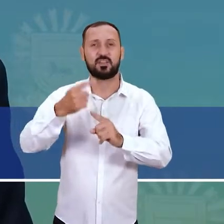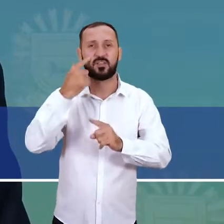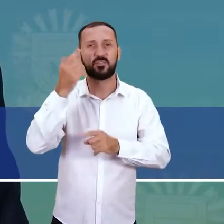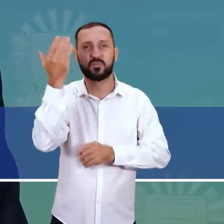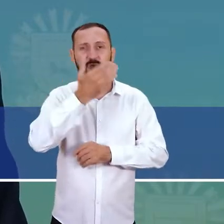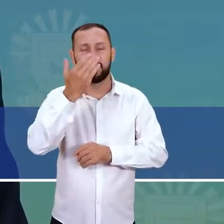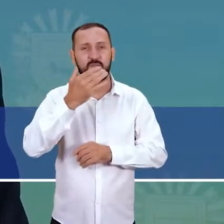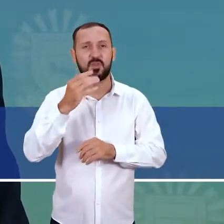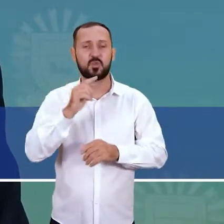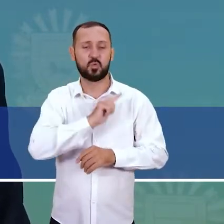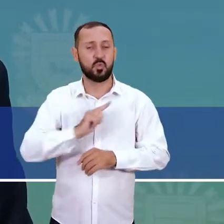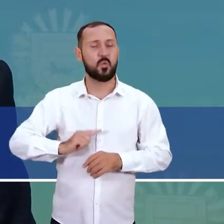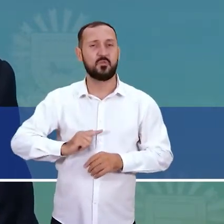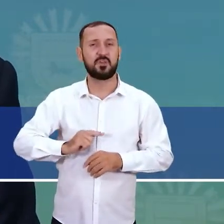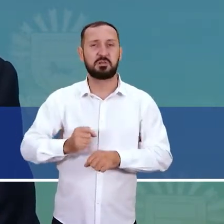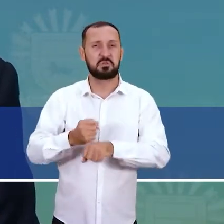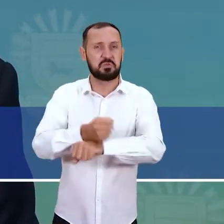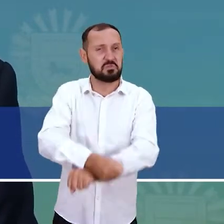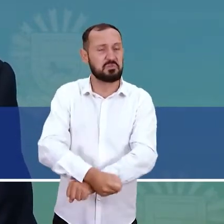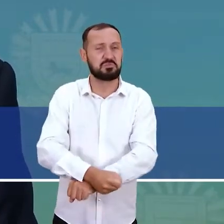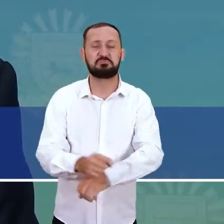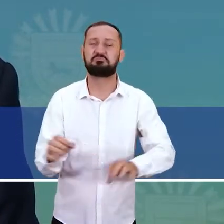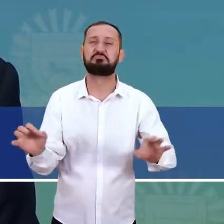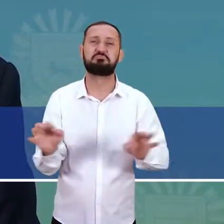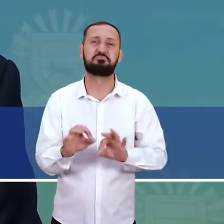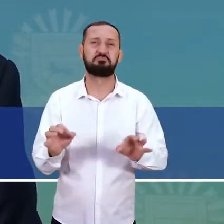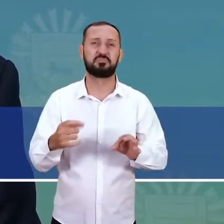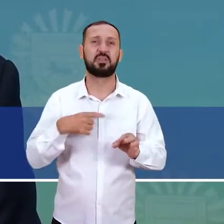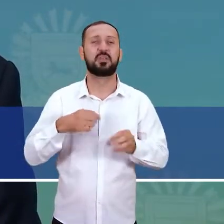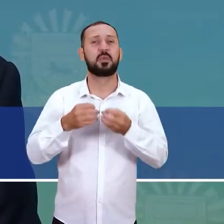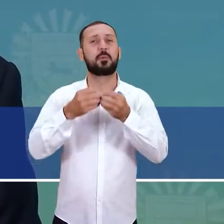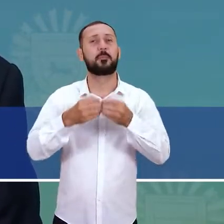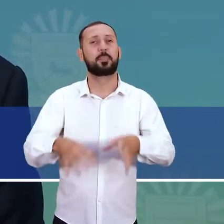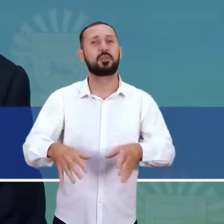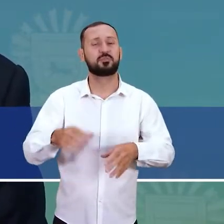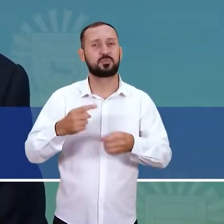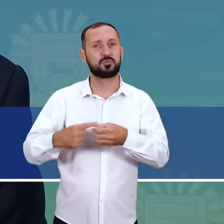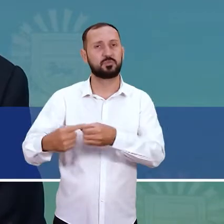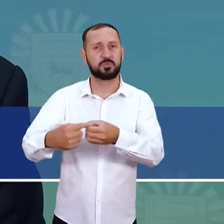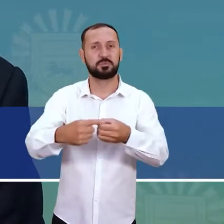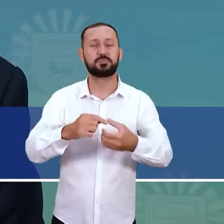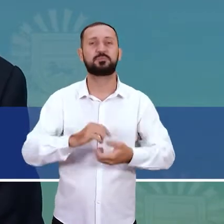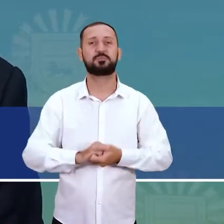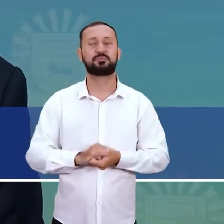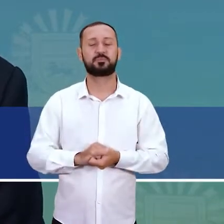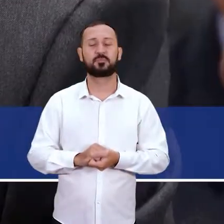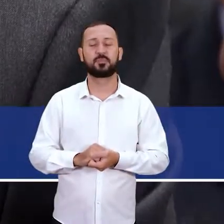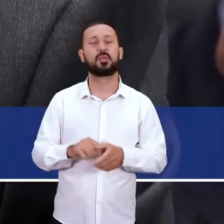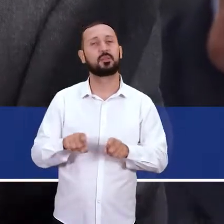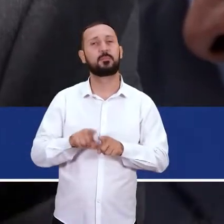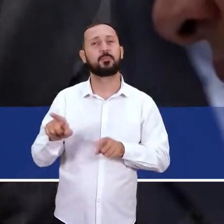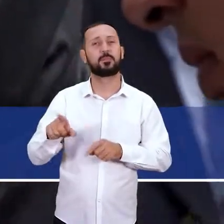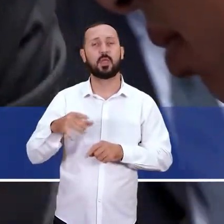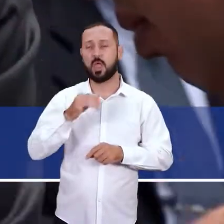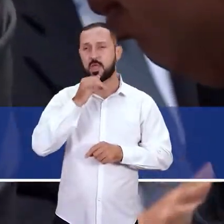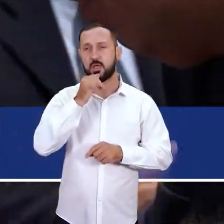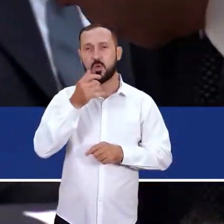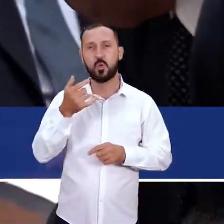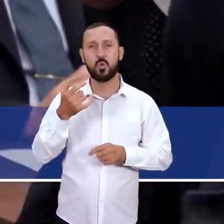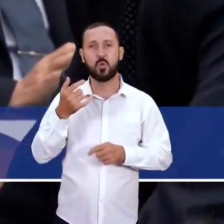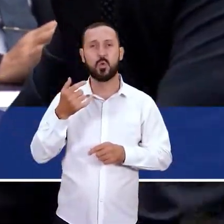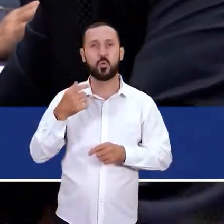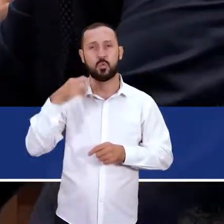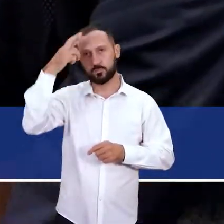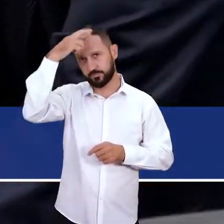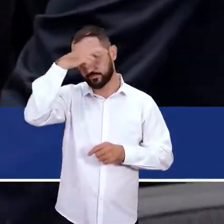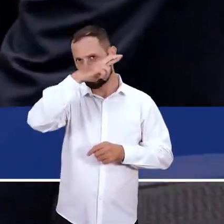E a gente não vê, por parte do governo, esse esforço e com isso finda prejudicando inclusive os municípios. Por outro lado, o deputado